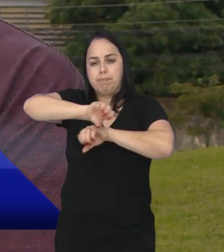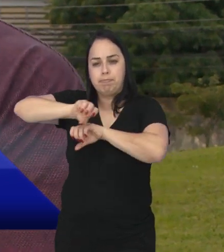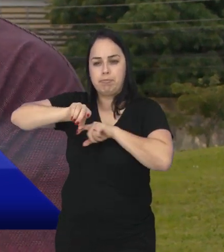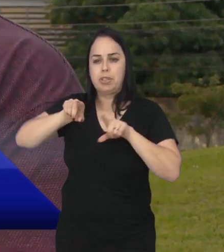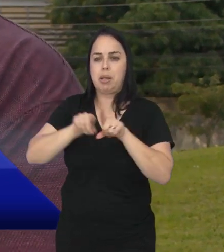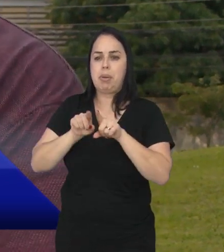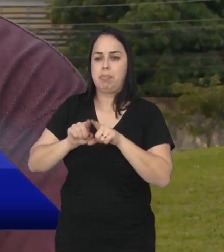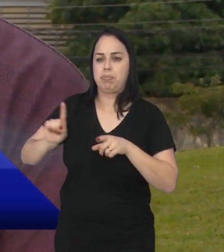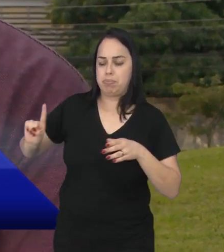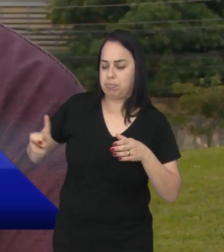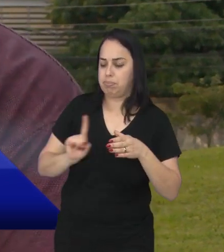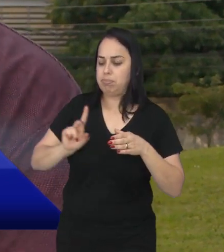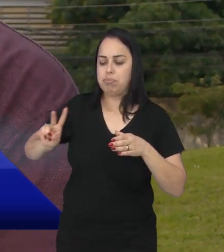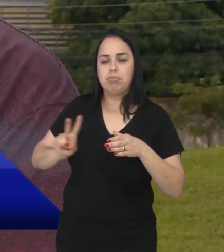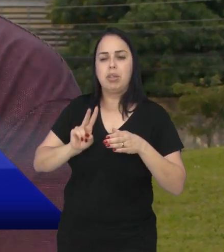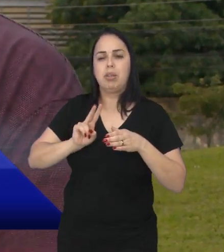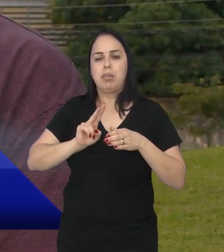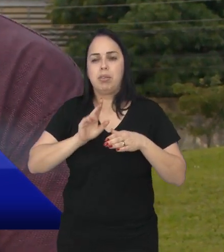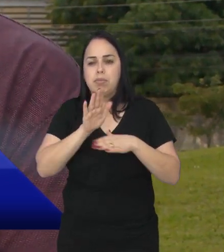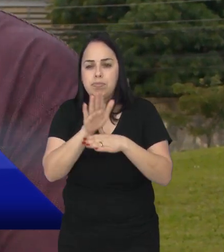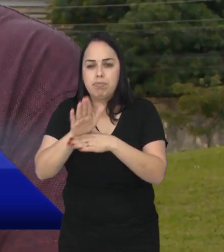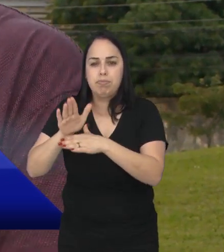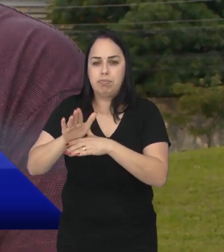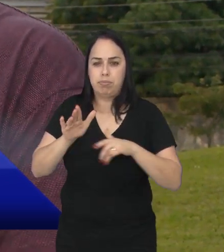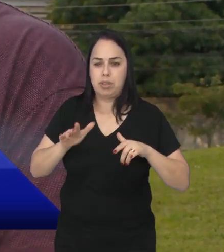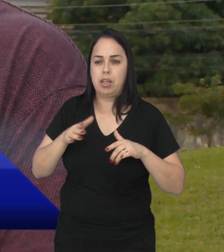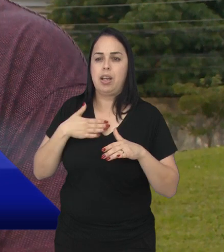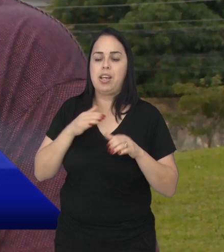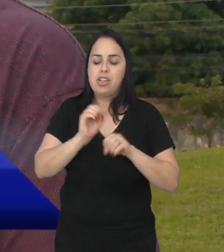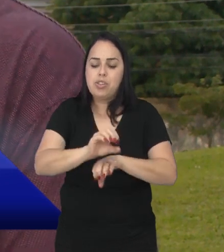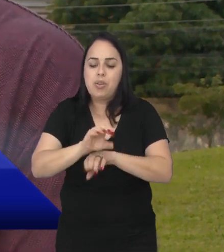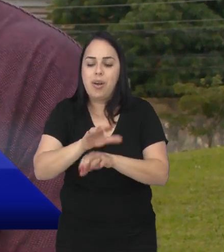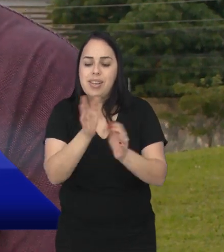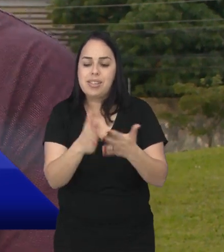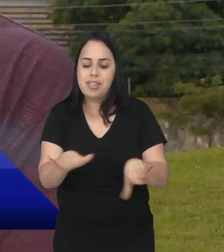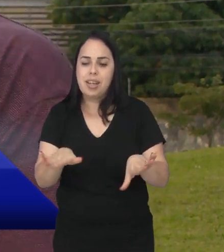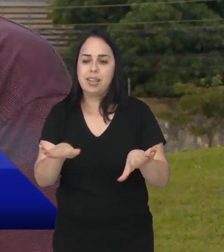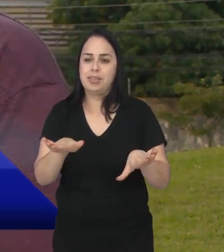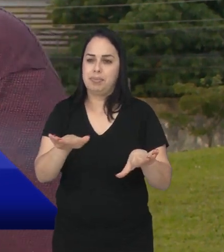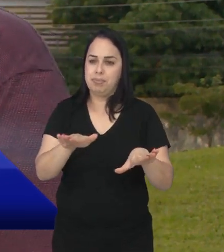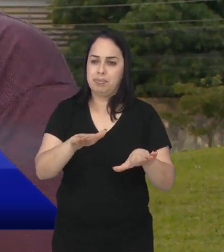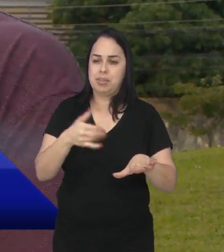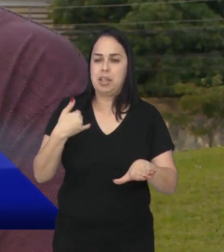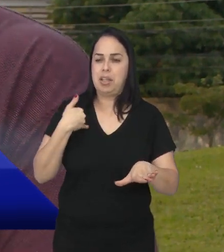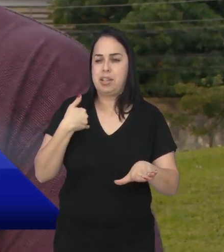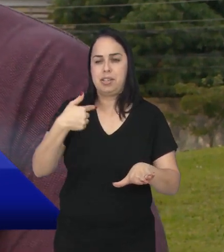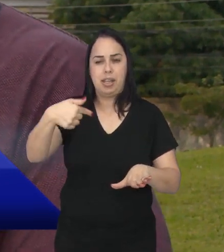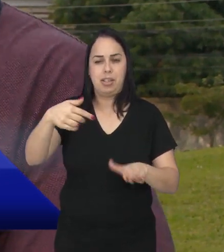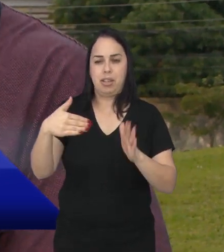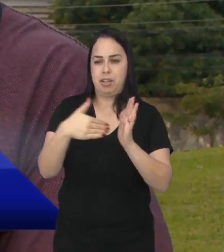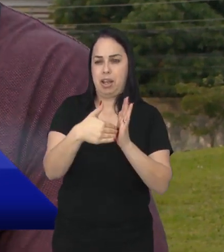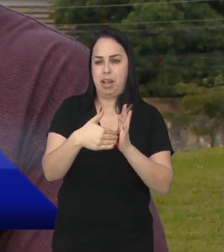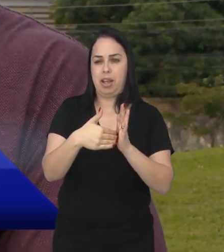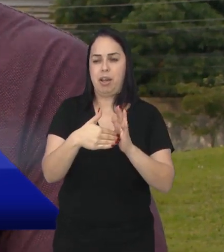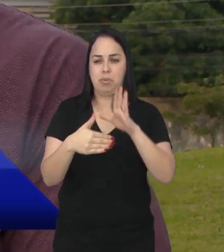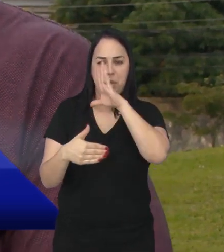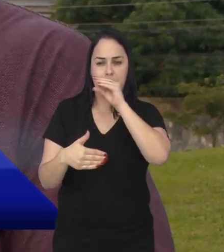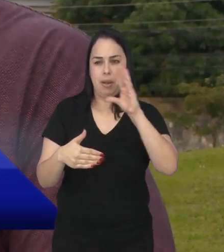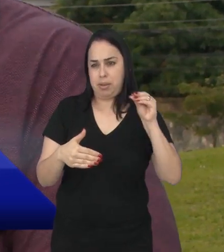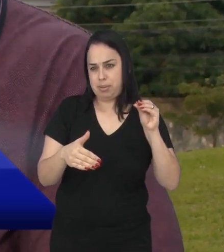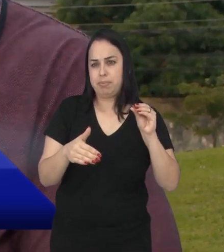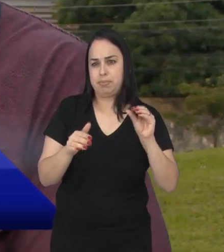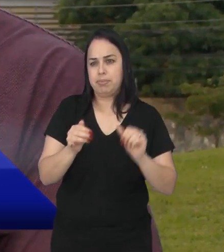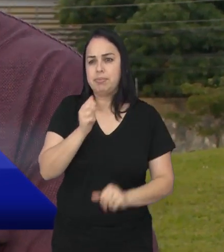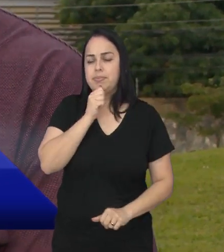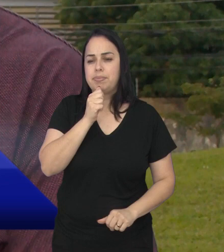e os nossos agentes fizeram diversas ações com as crianças são crianças de 7 até